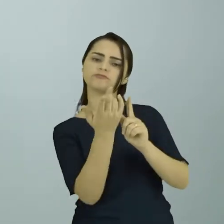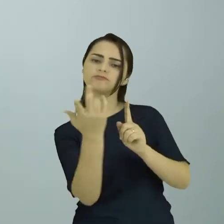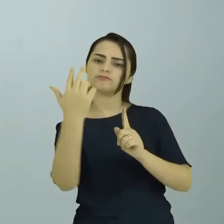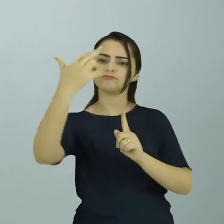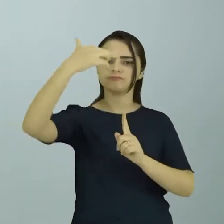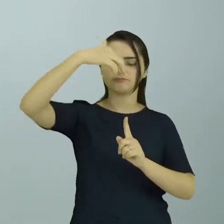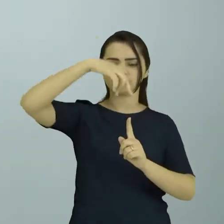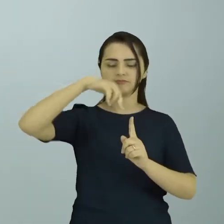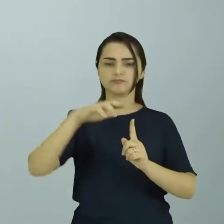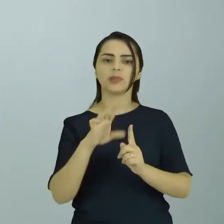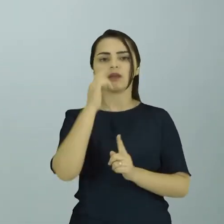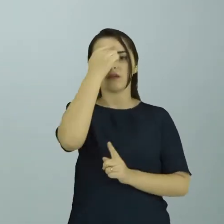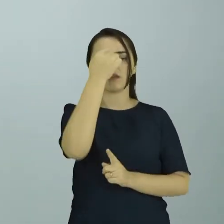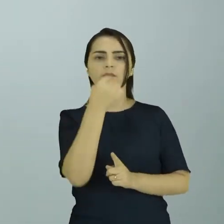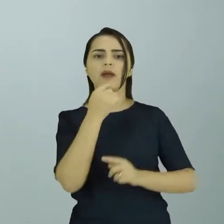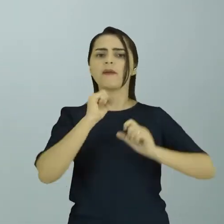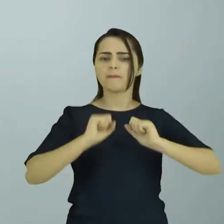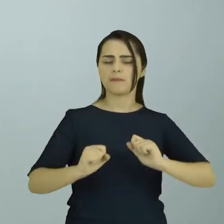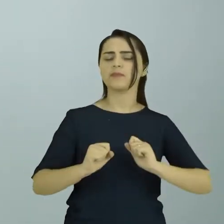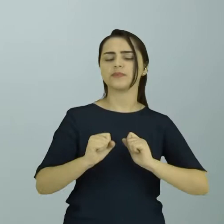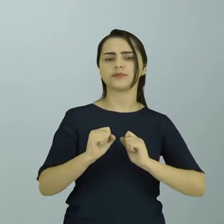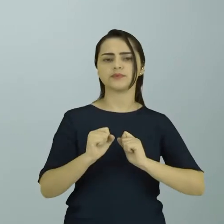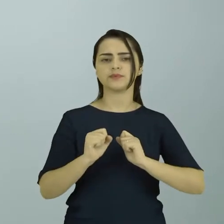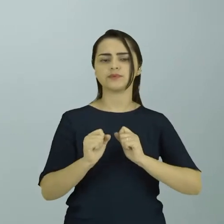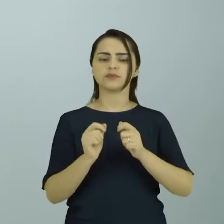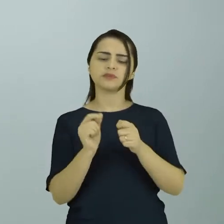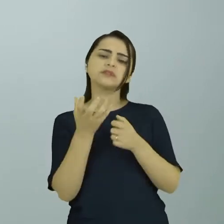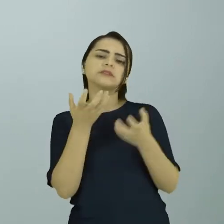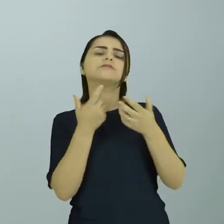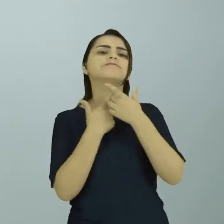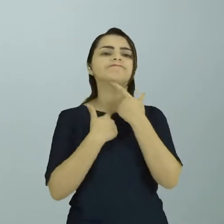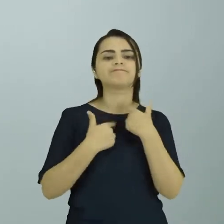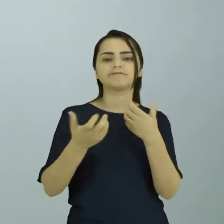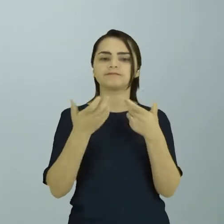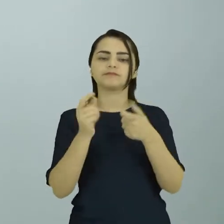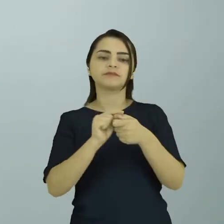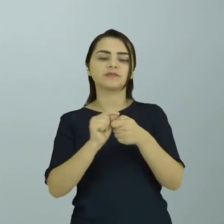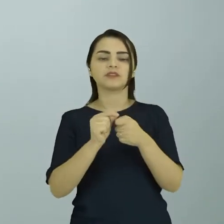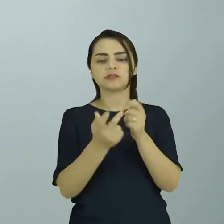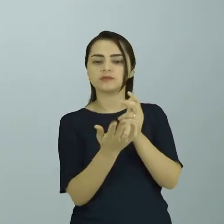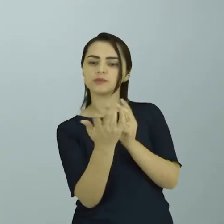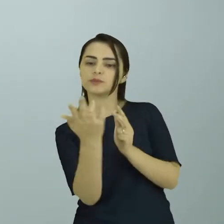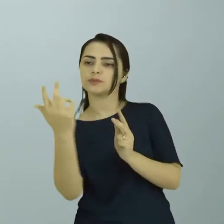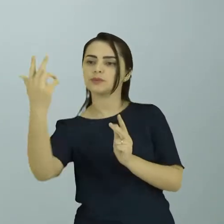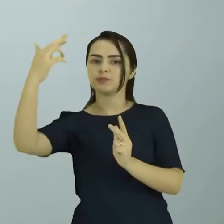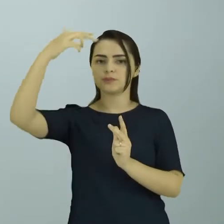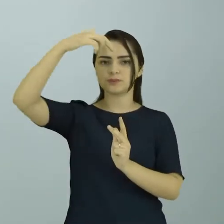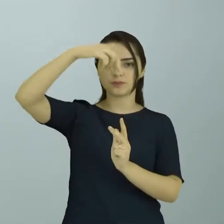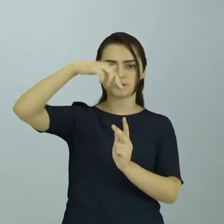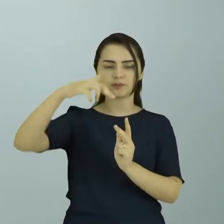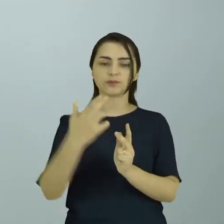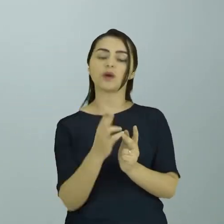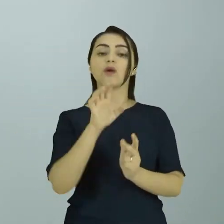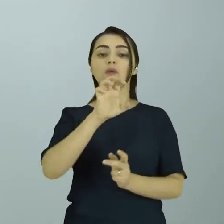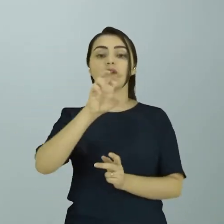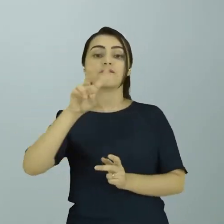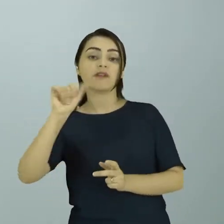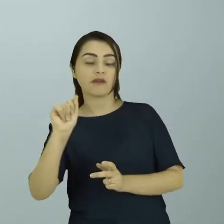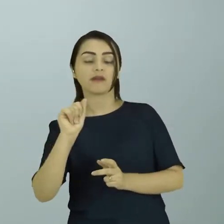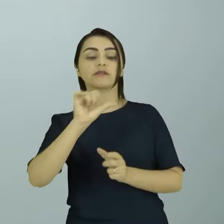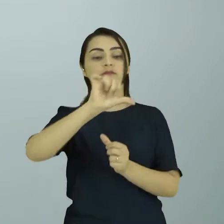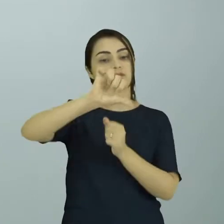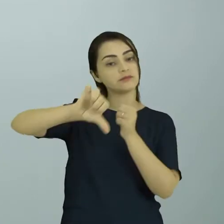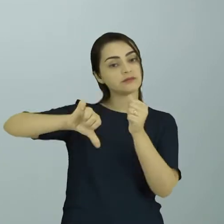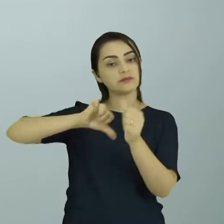outra imagem que eu possa estar querendo fazer. Então, houve a transformação. Eu transformei o